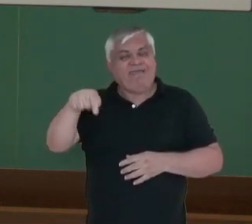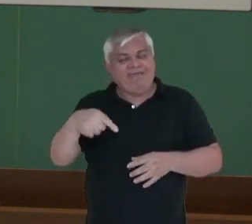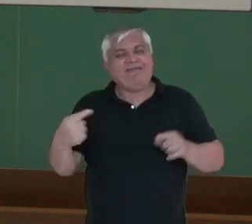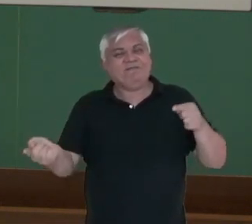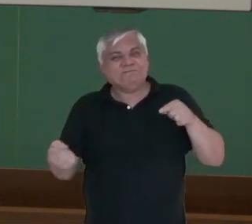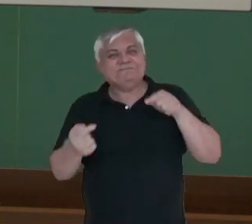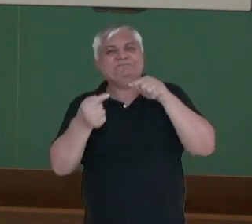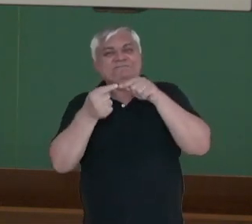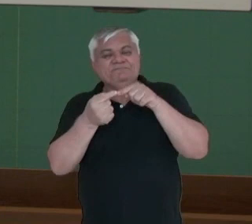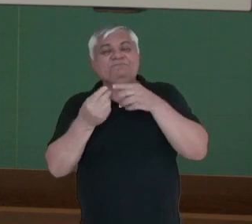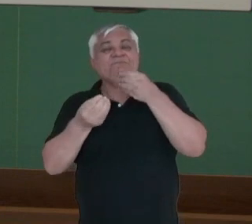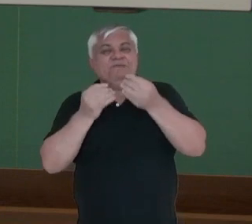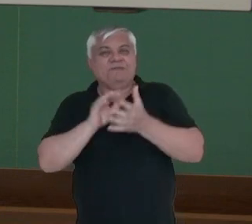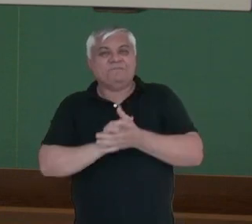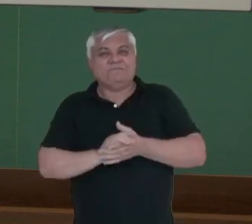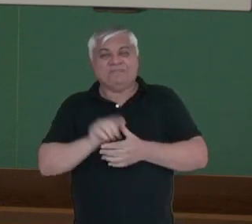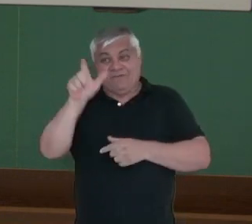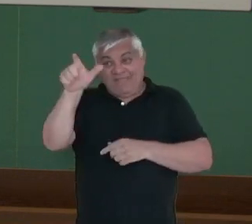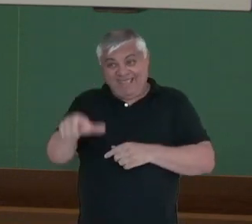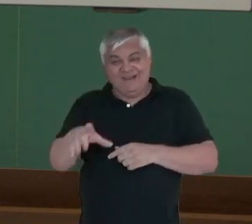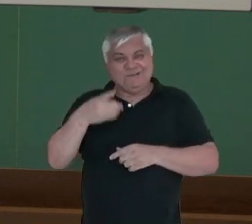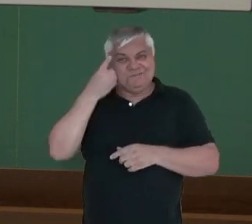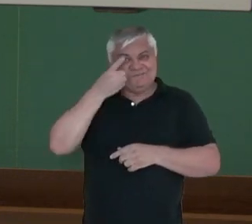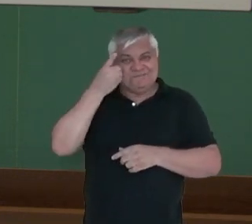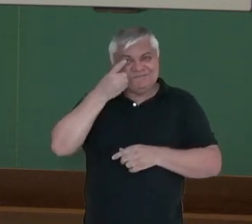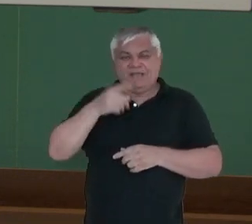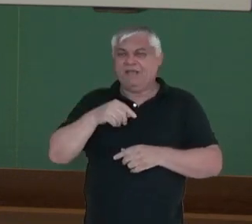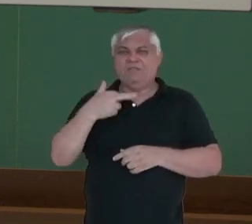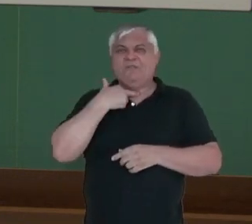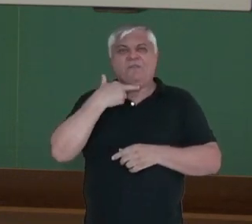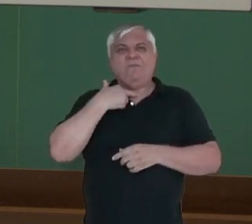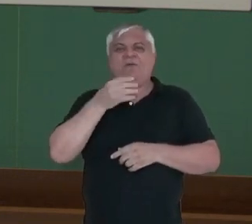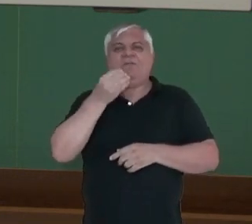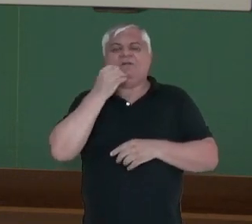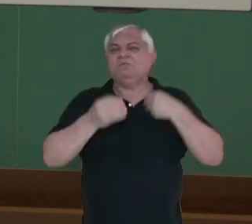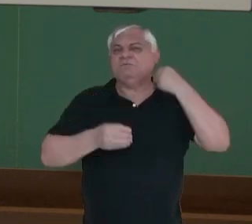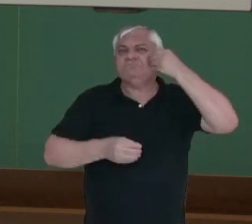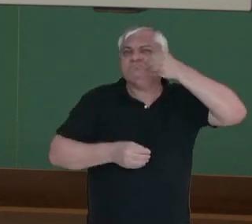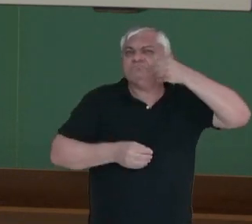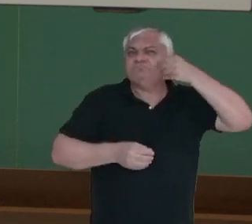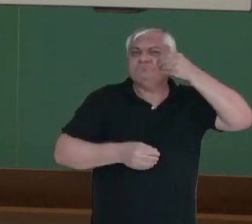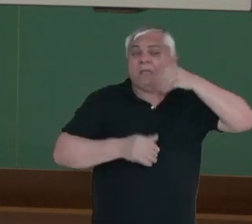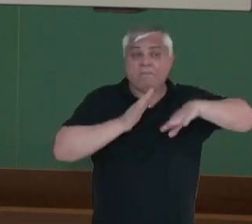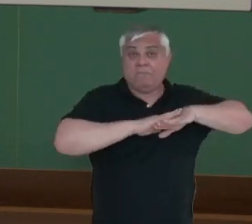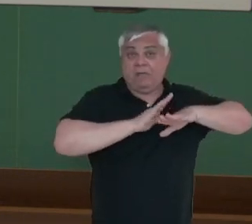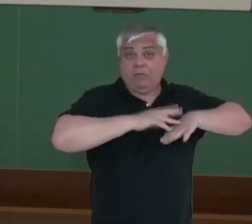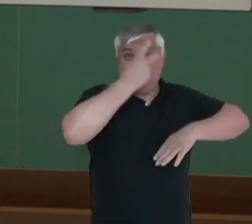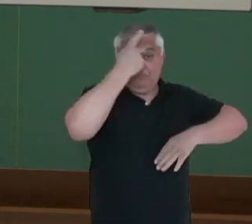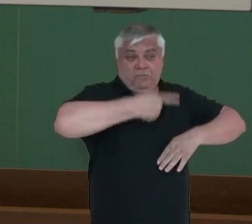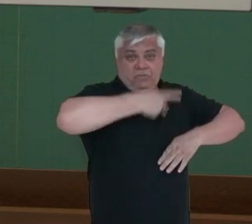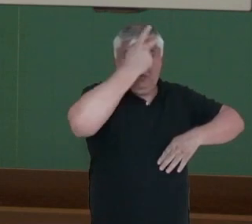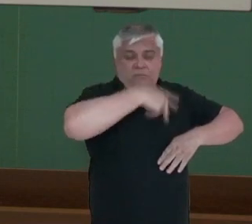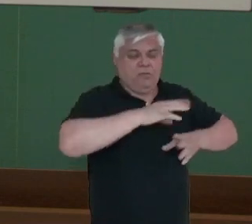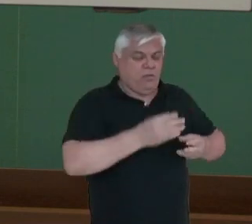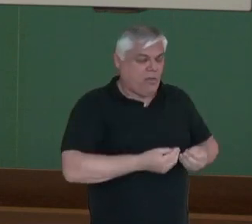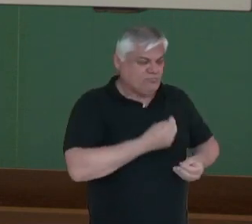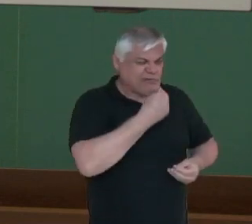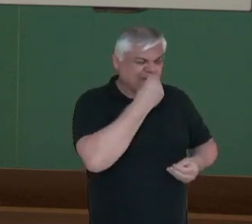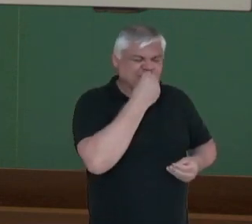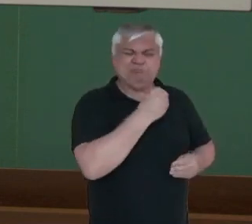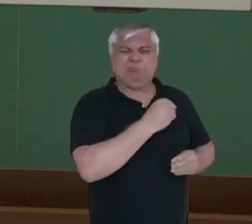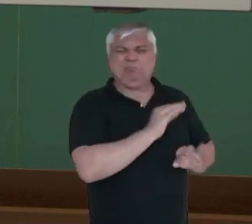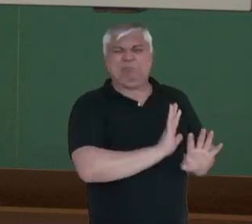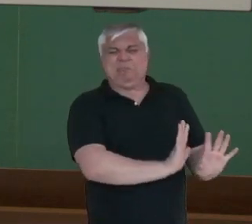que sentido? Para ele, nós não podemos tirar de uma experiência particular, por exemplo, um dia eu comi quiabo e